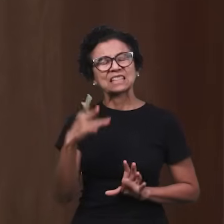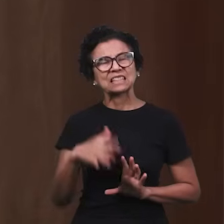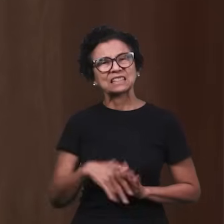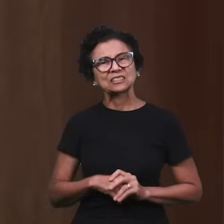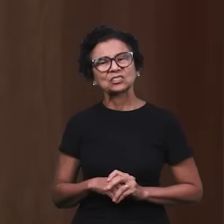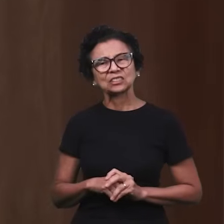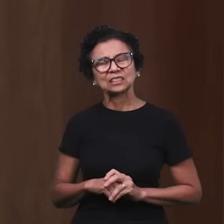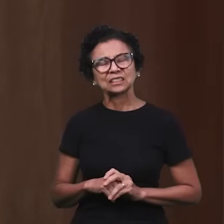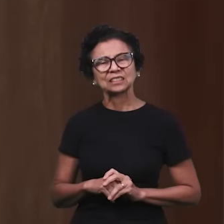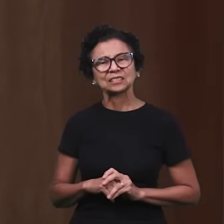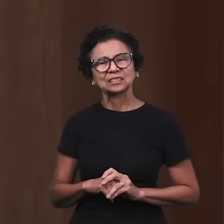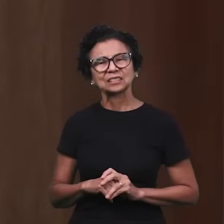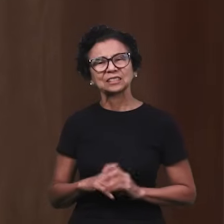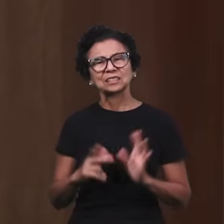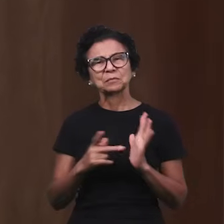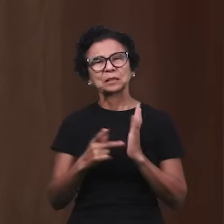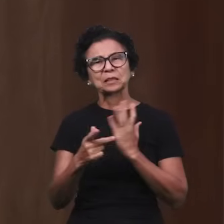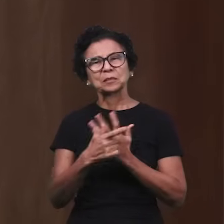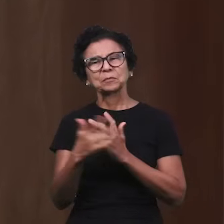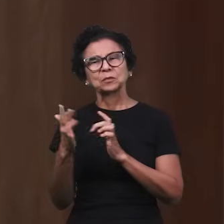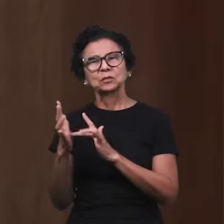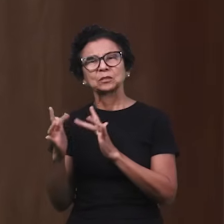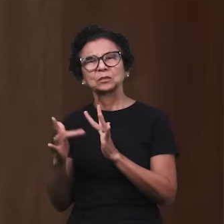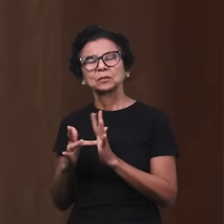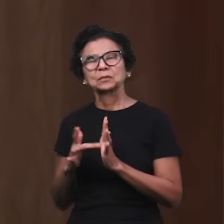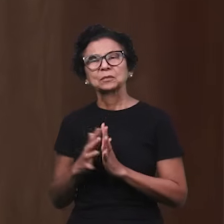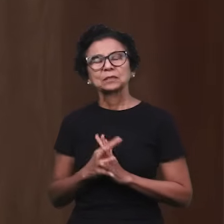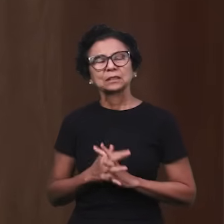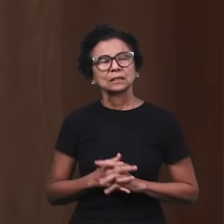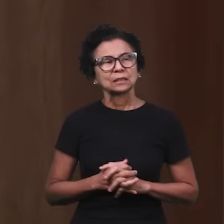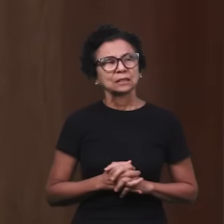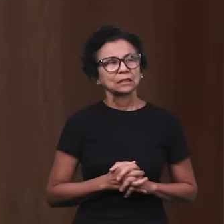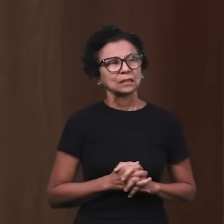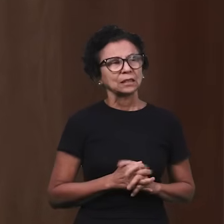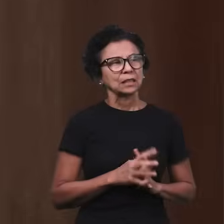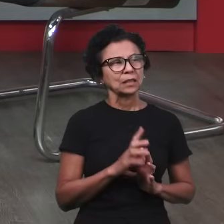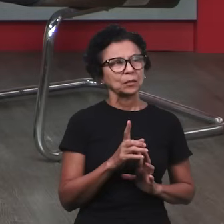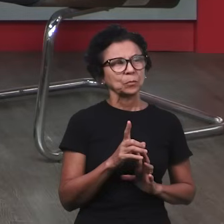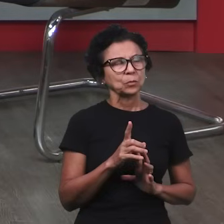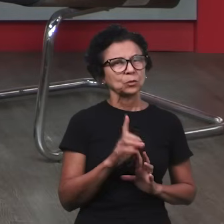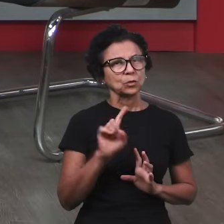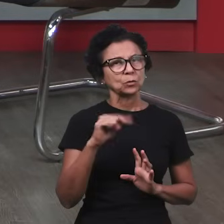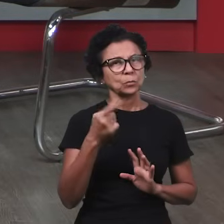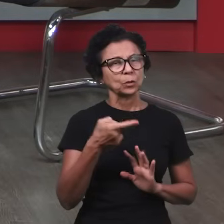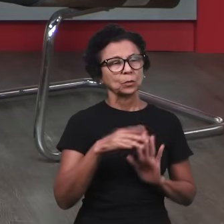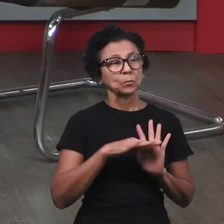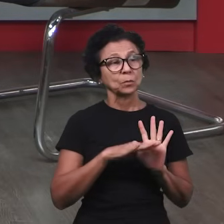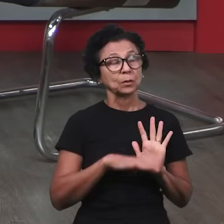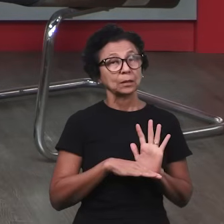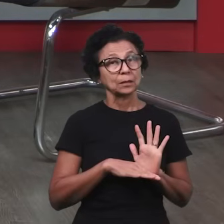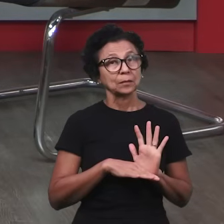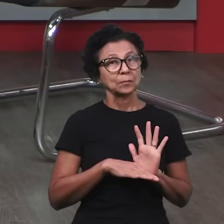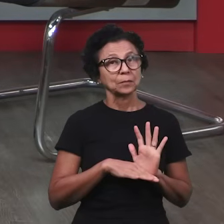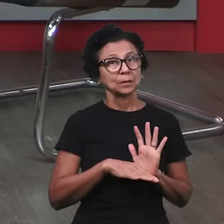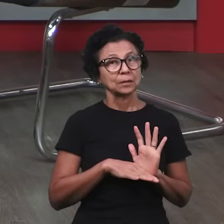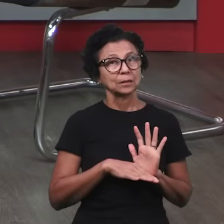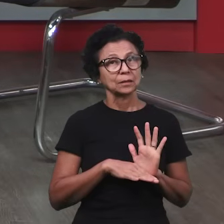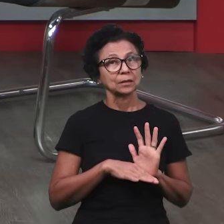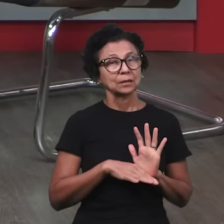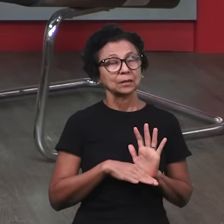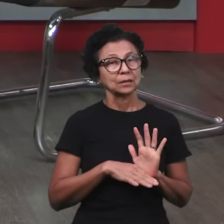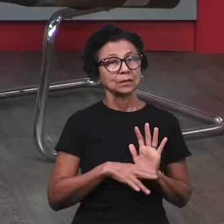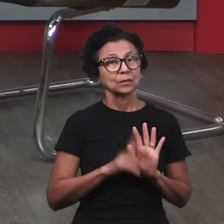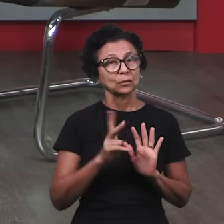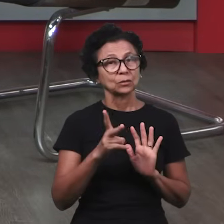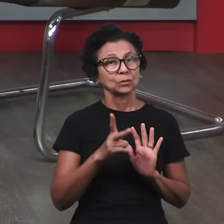extraordinária, Alexandre. Nas parábolas. Eu acho que a gente podia voltar no terceiro programa, ainda